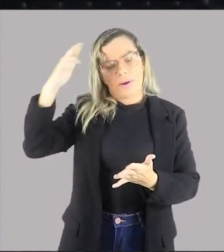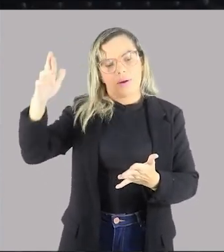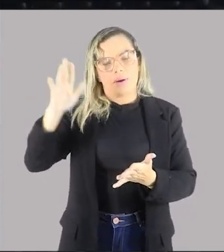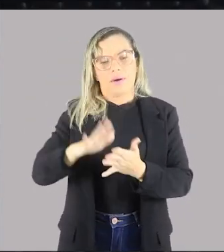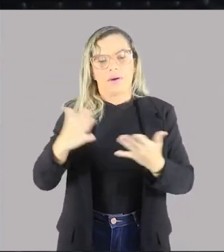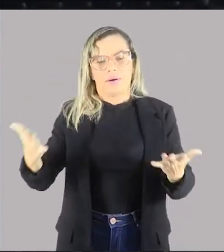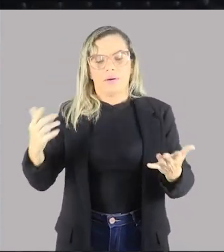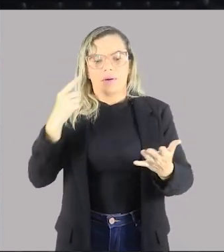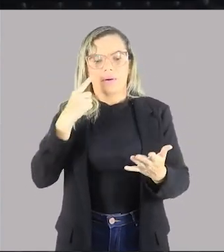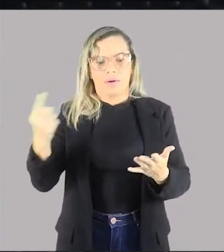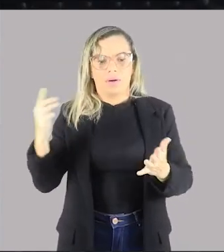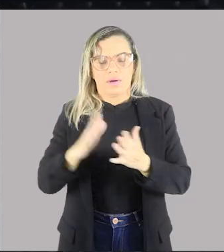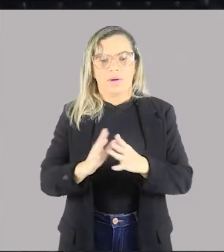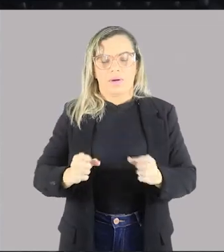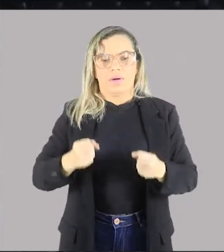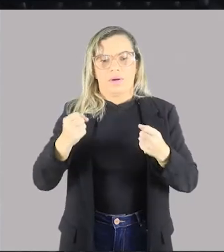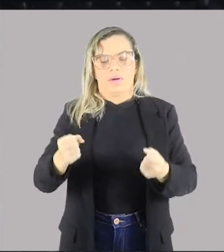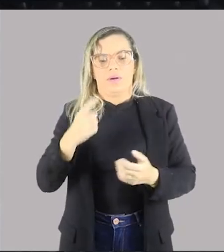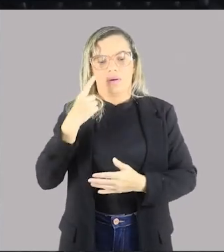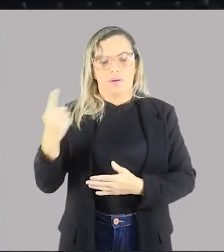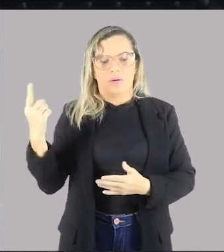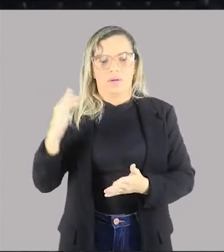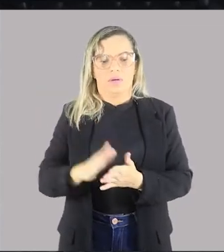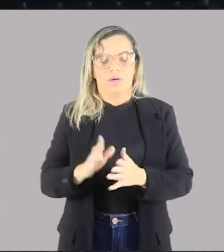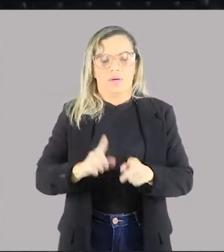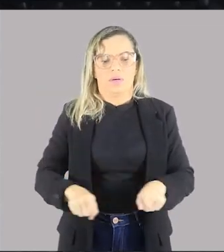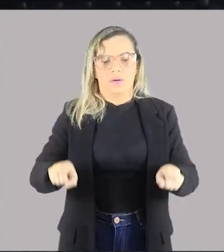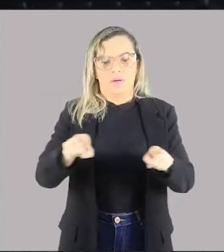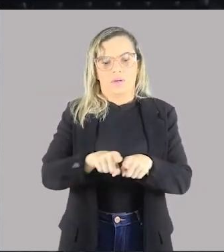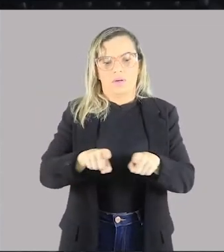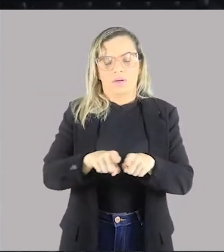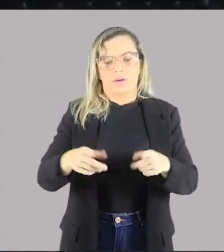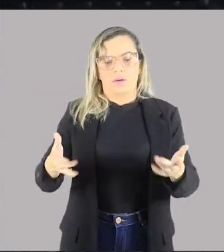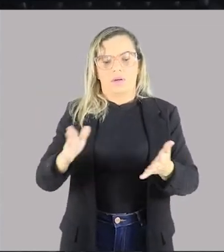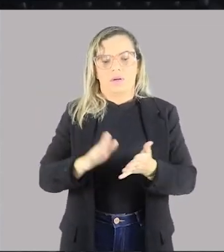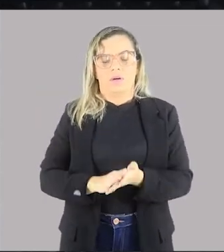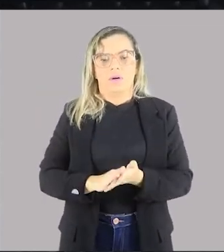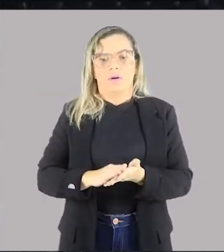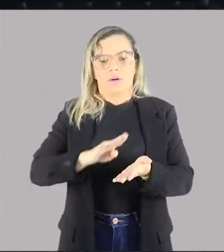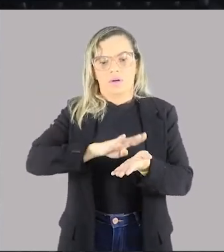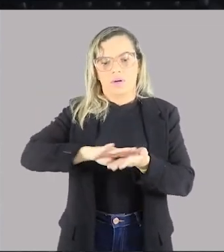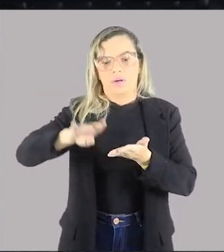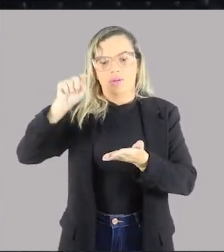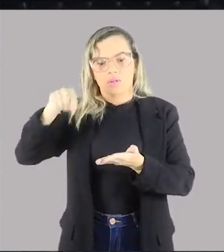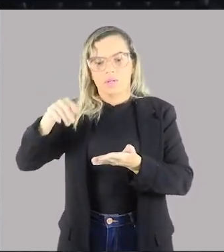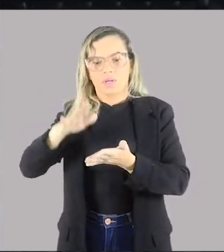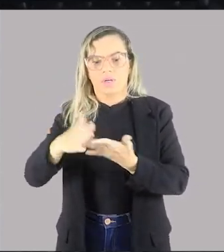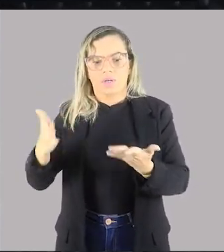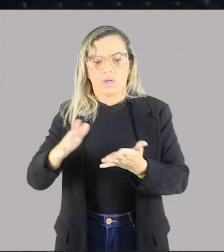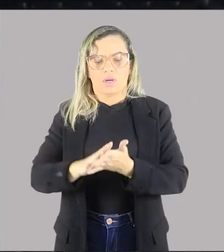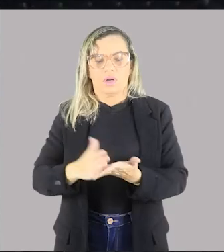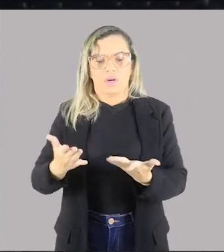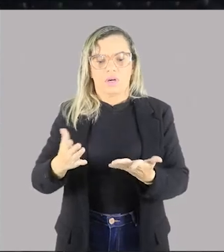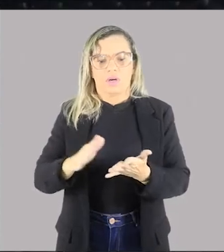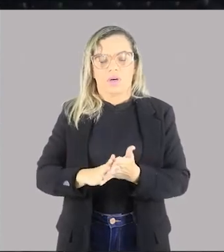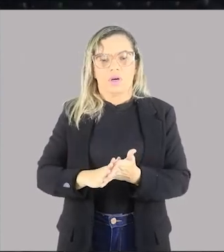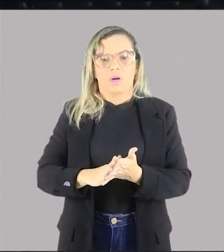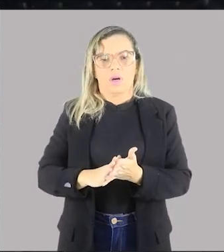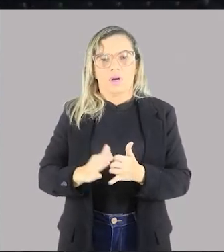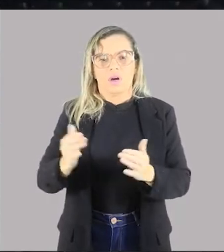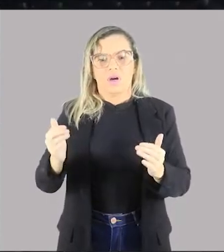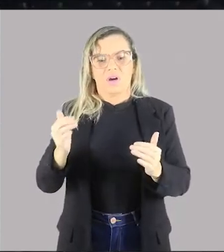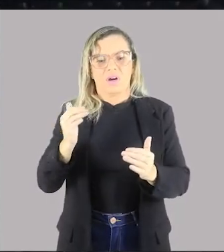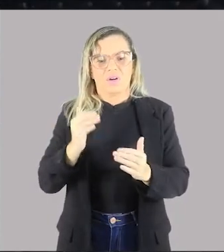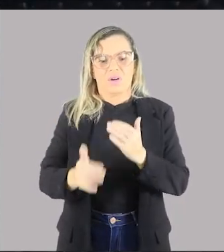gerar uma advertência, certo? Além disso, retirar, sem prévia anuência, documento ou objeto da repartição. Pode ser